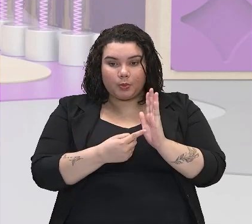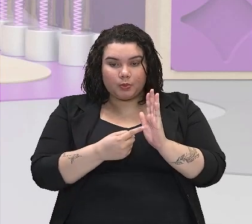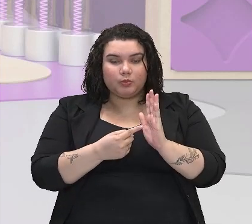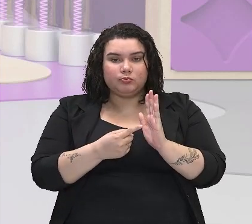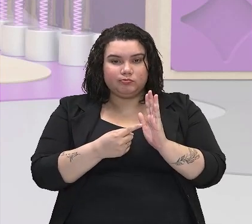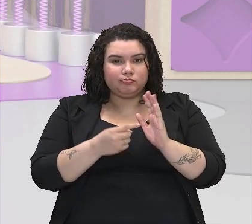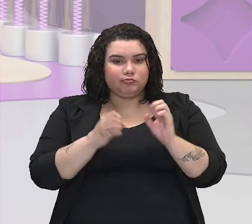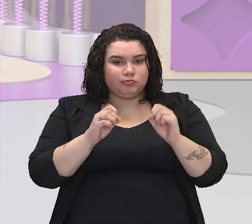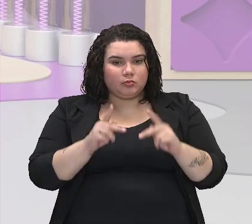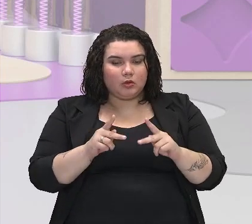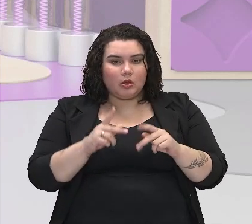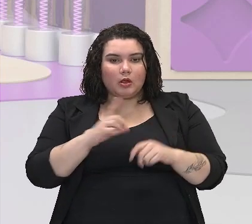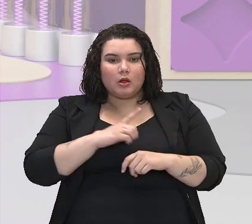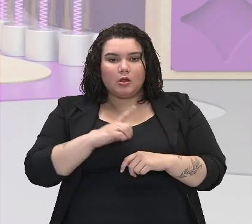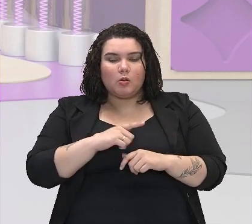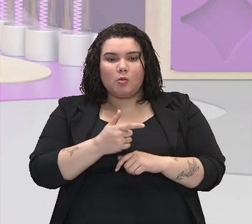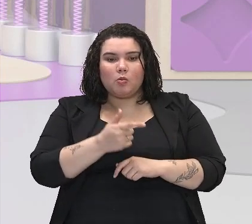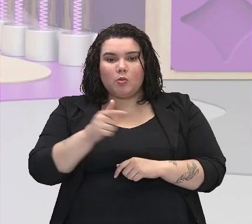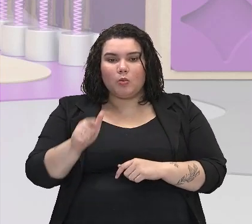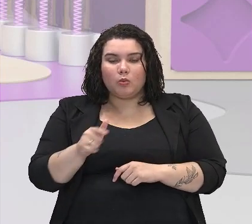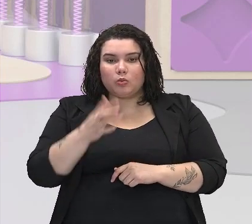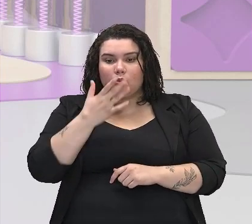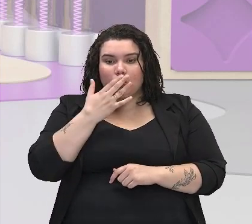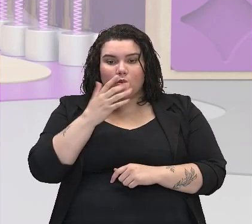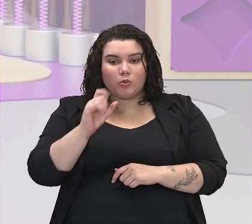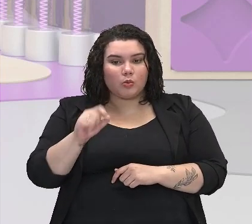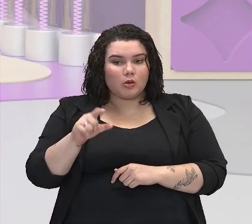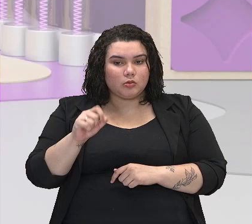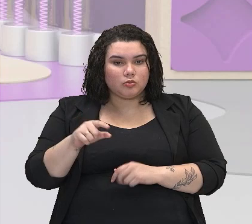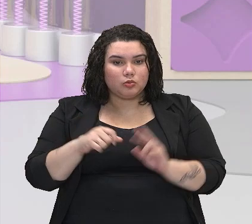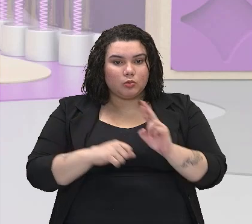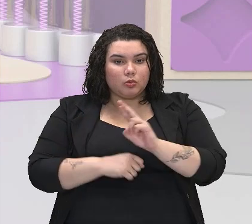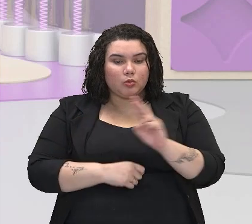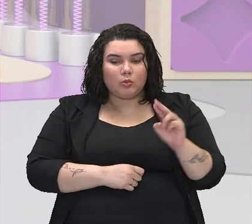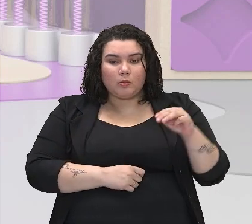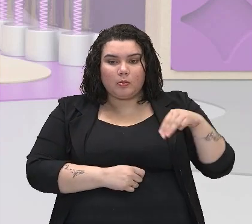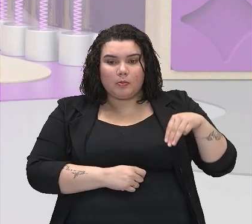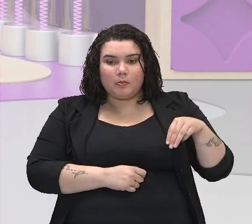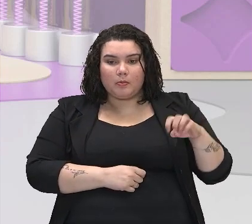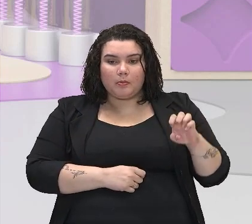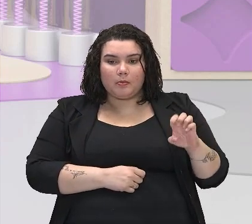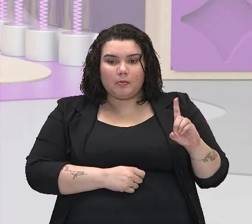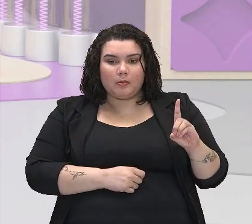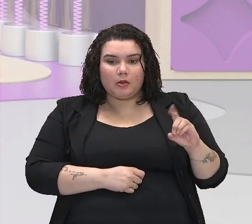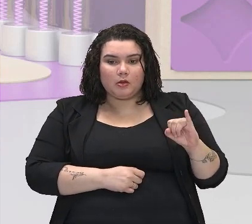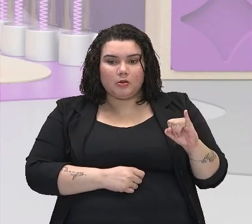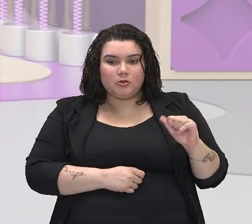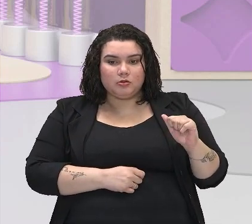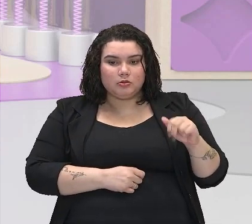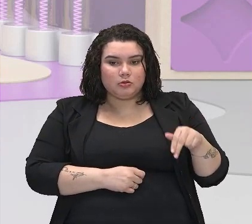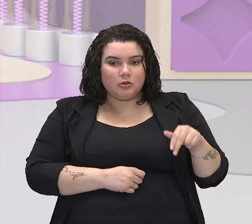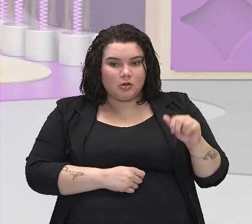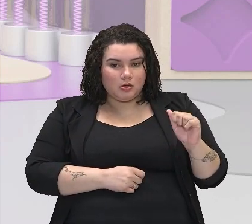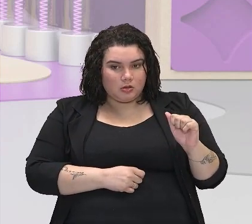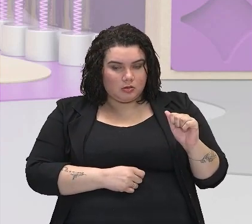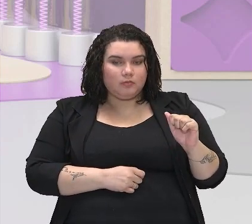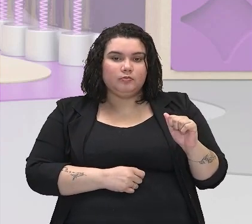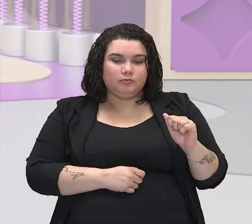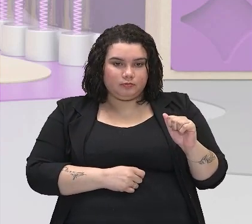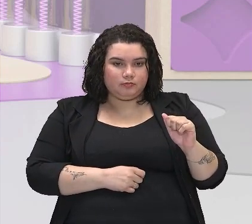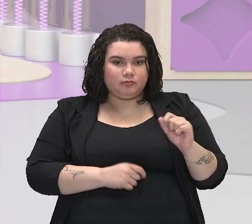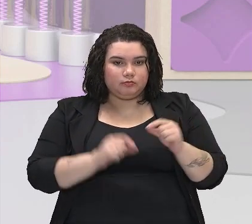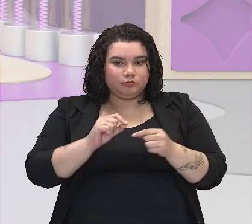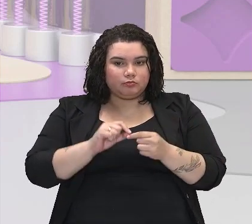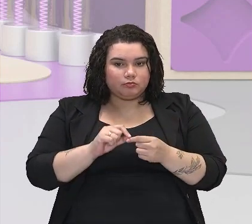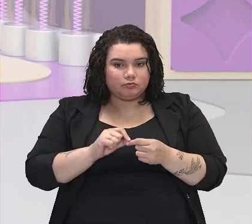também um segmento azul, que é a mediana. Né? Ele sai do ponto médio desse segmento aqui e